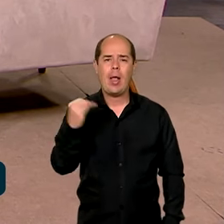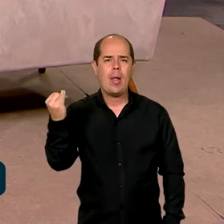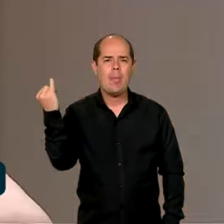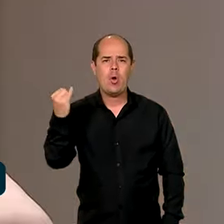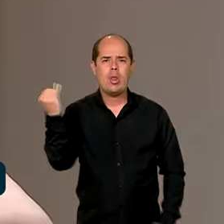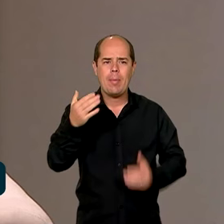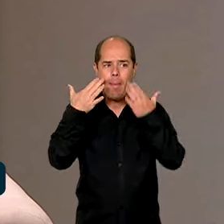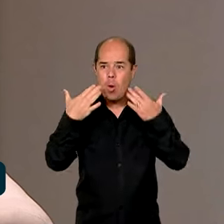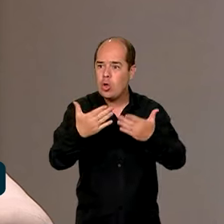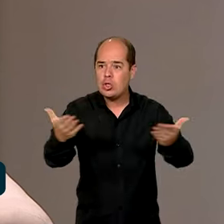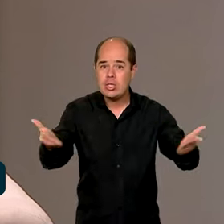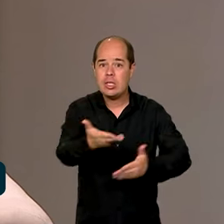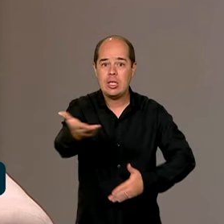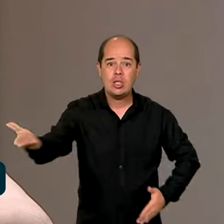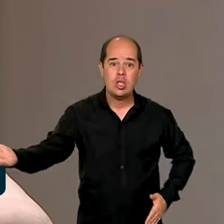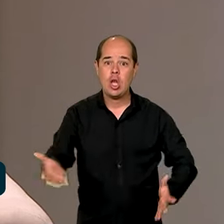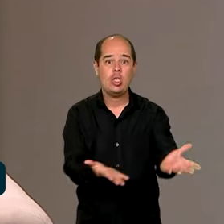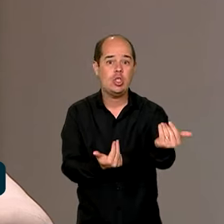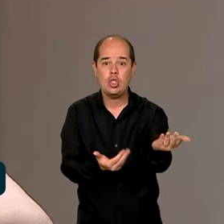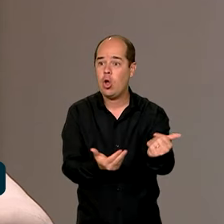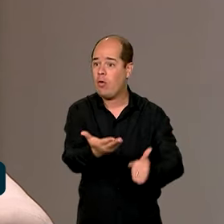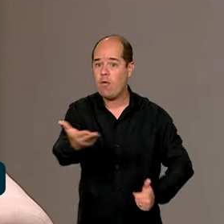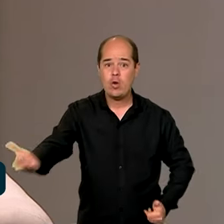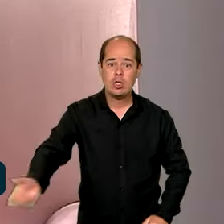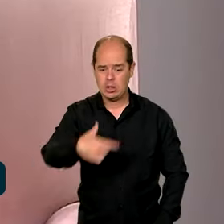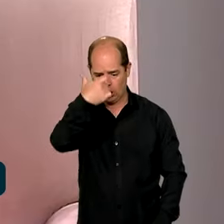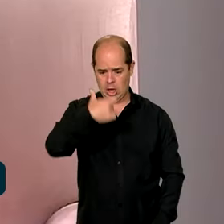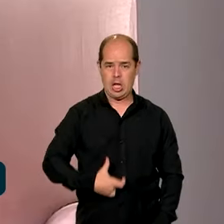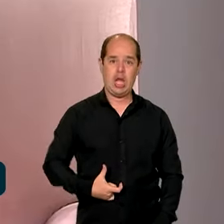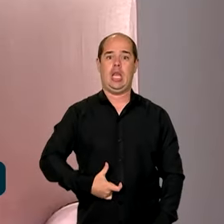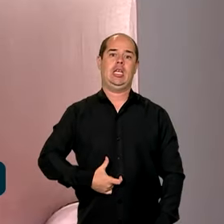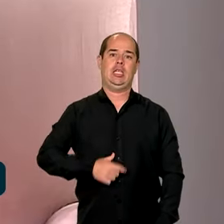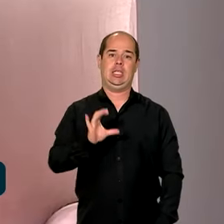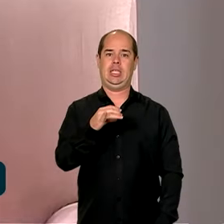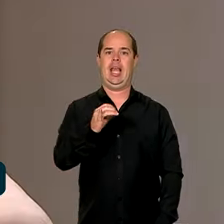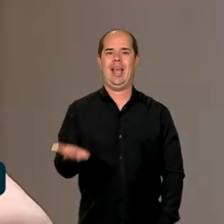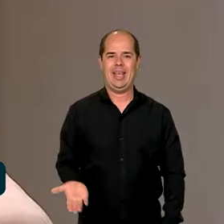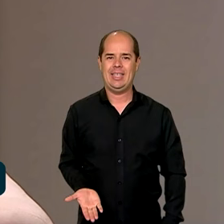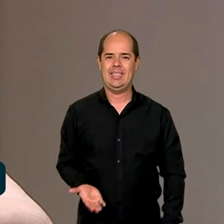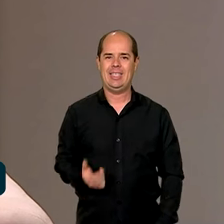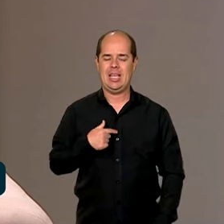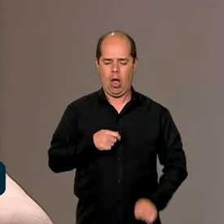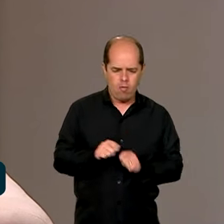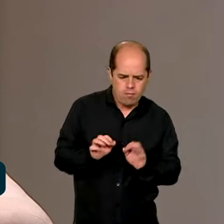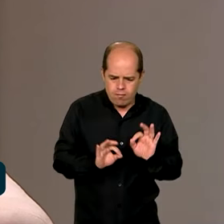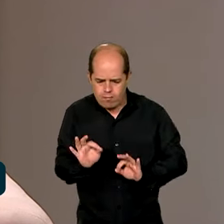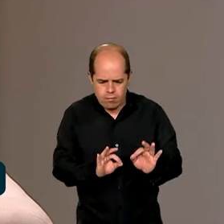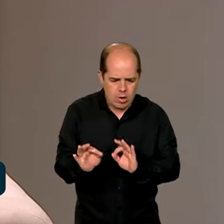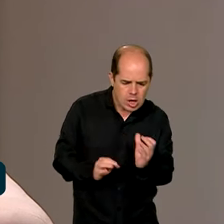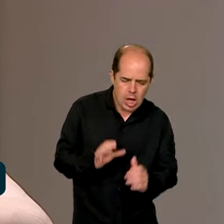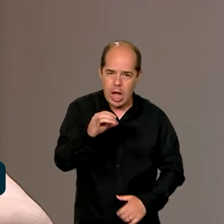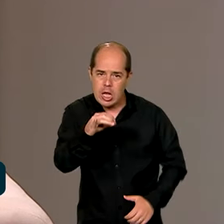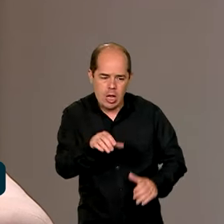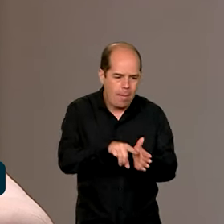jovens a importância de ser cientista e fazer ciência para o benefício da sociedade. Nós